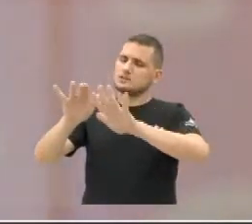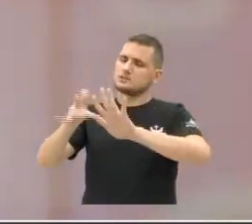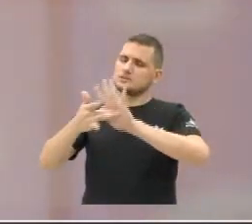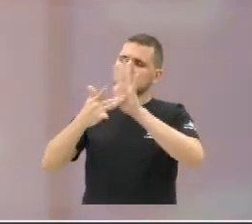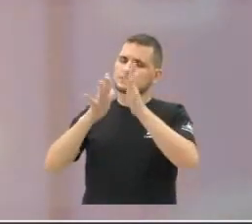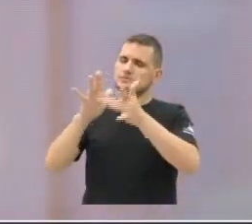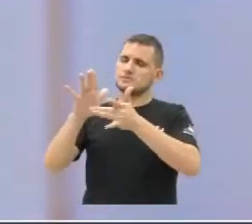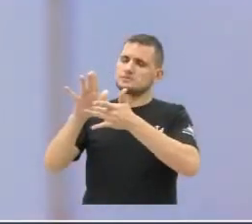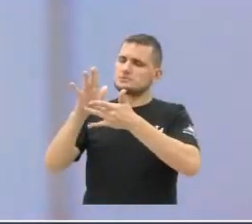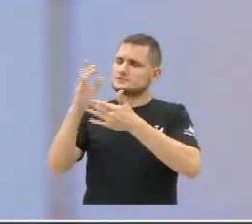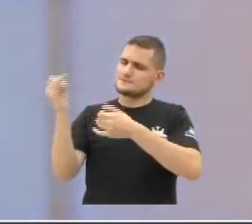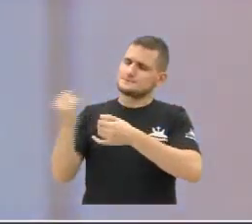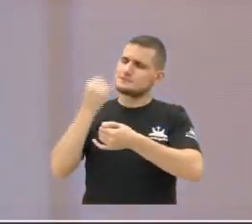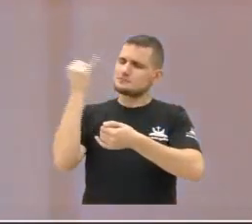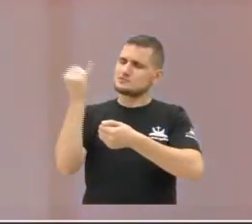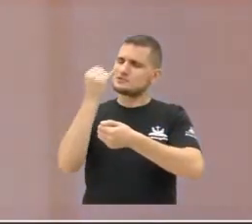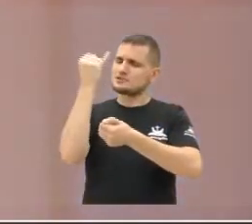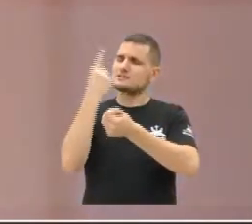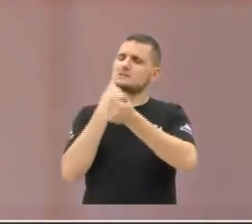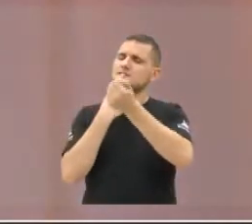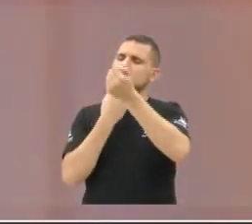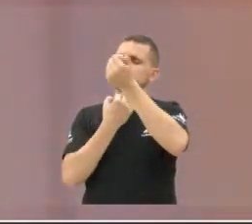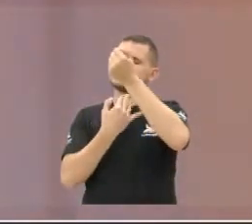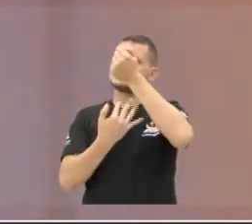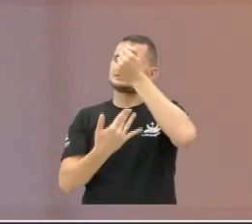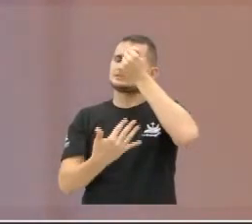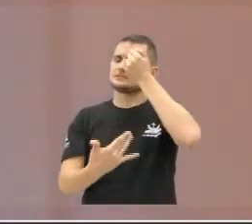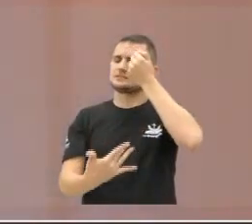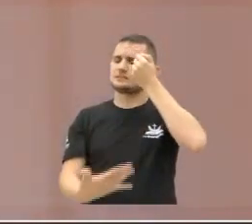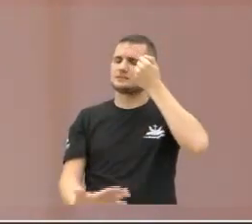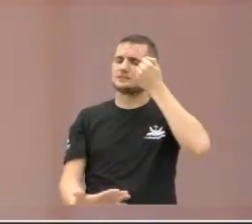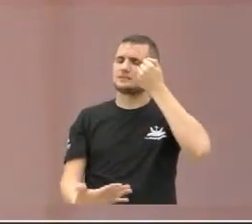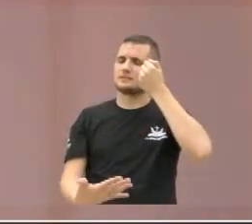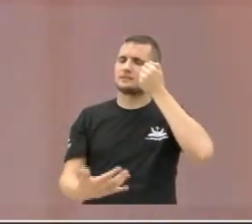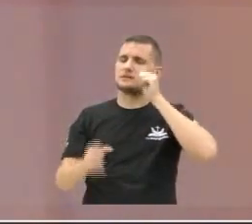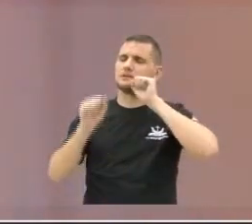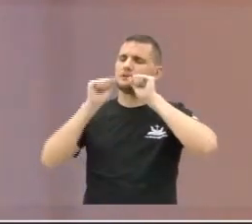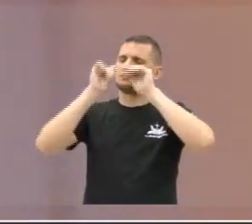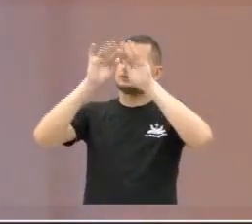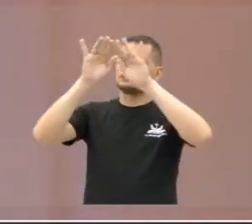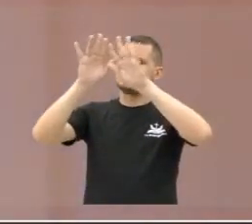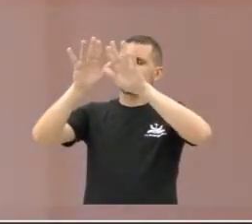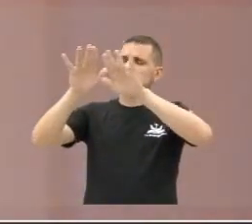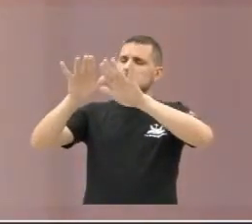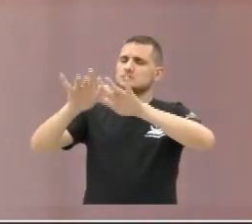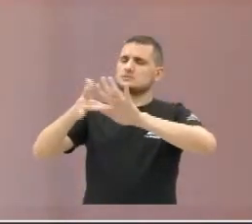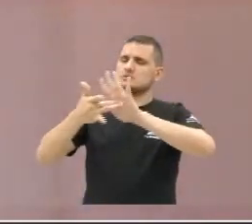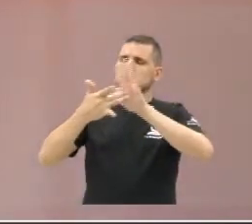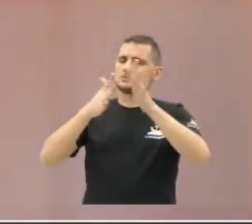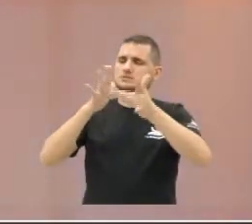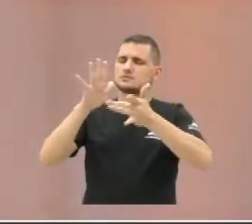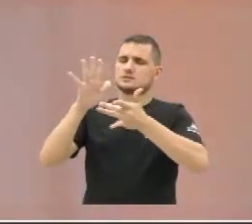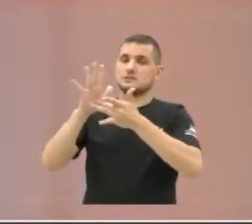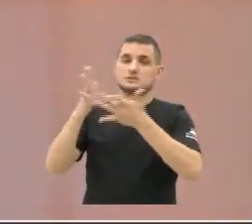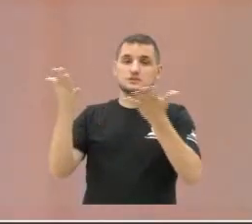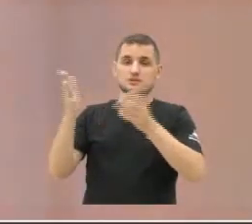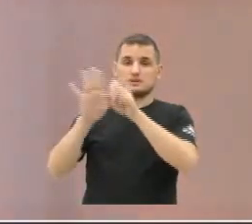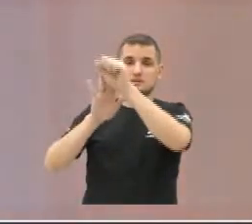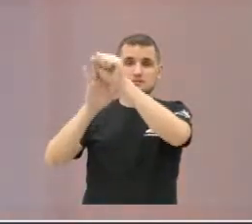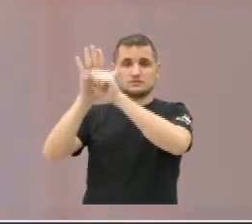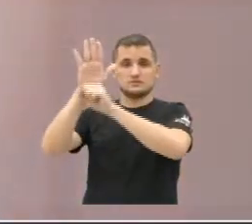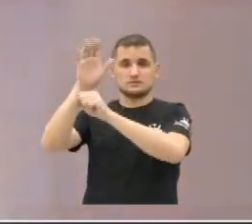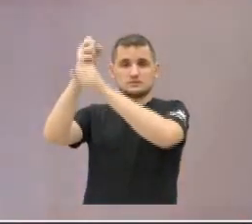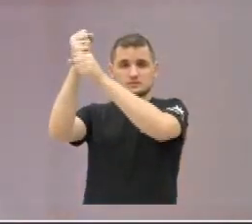seu preciosíssimo sangue. Bendito seja seu preciosíssimo sangue. Bendito seja Jesus Cristo no